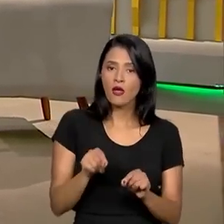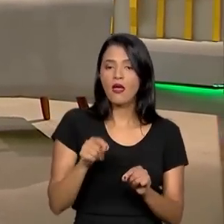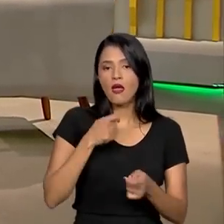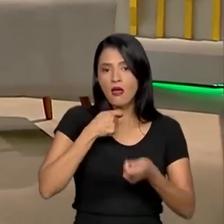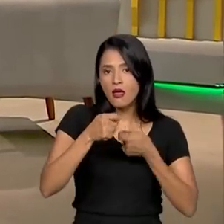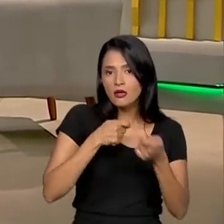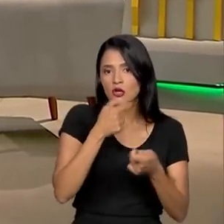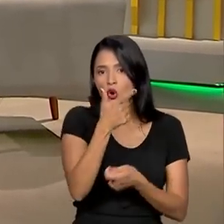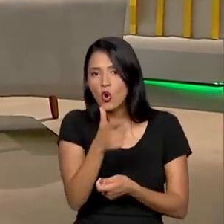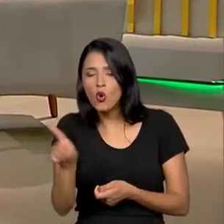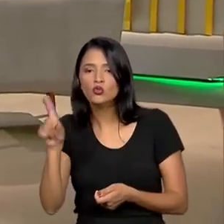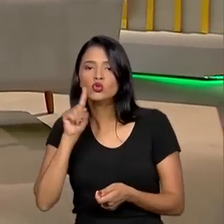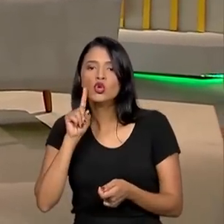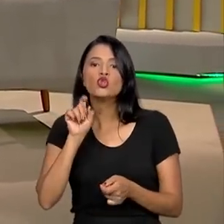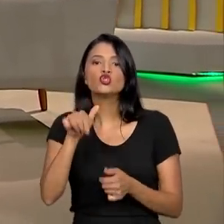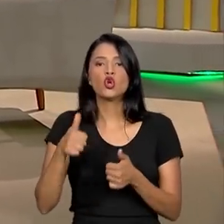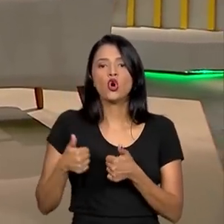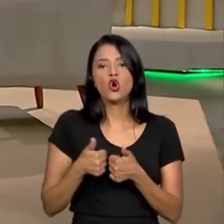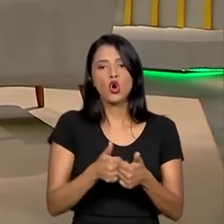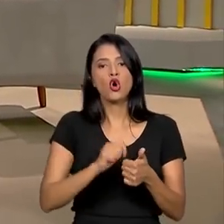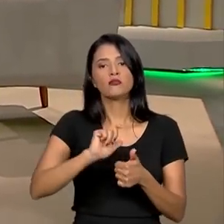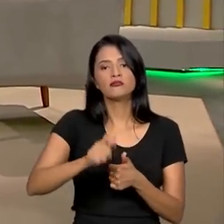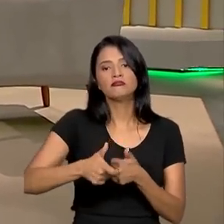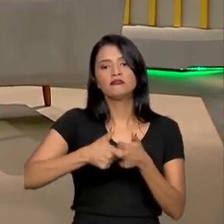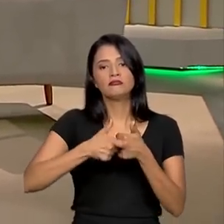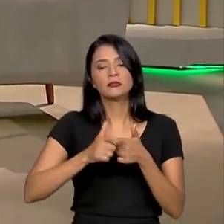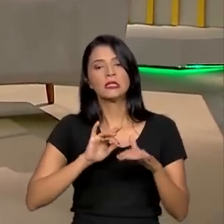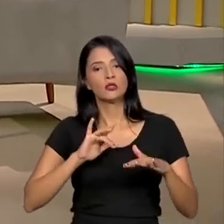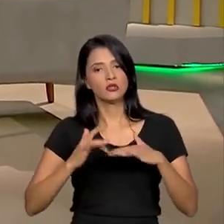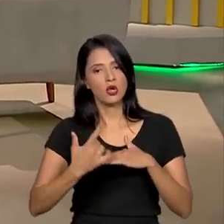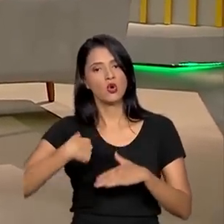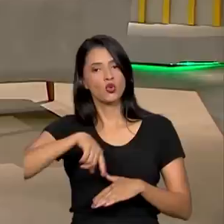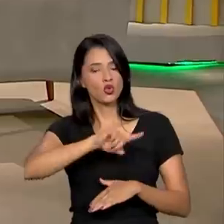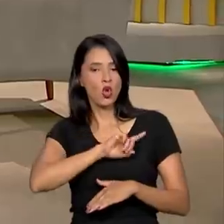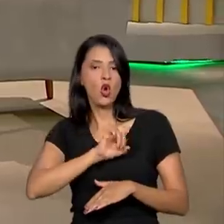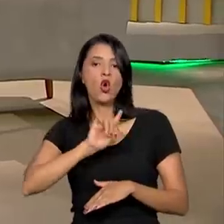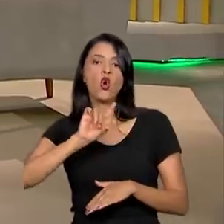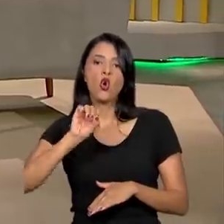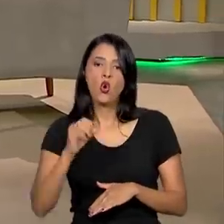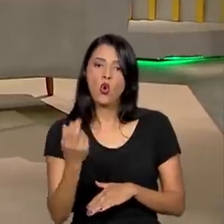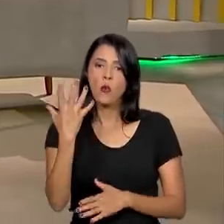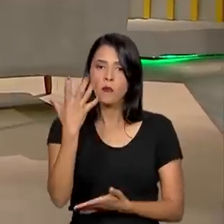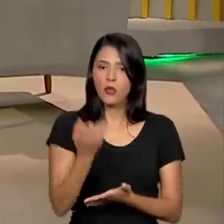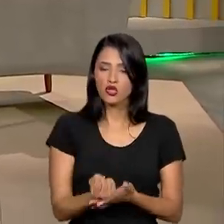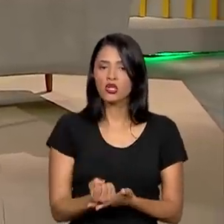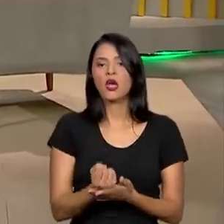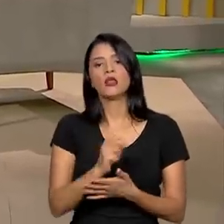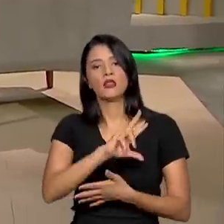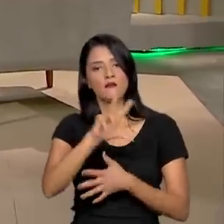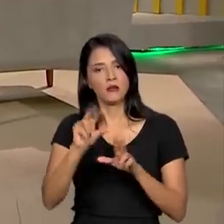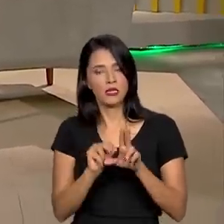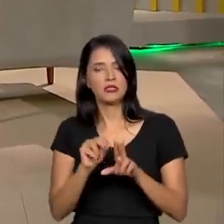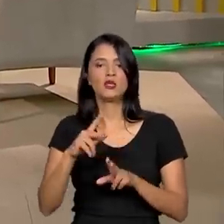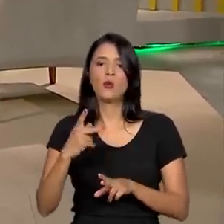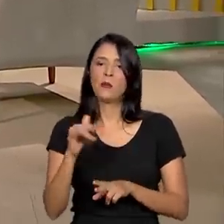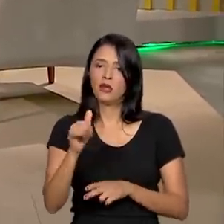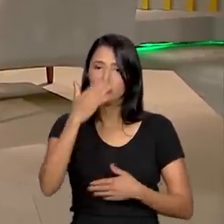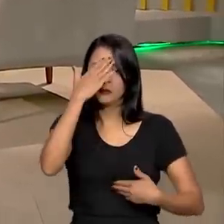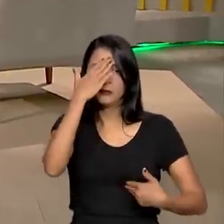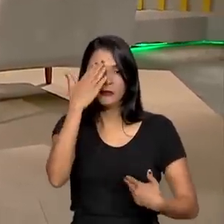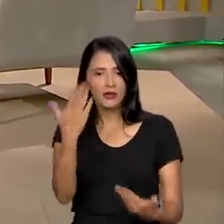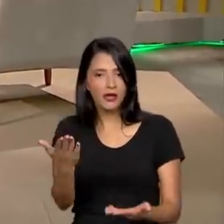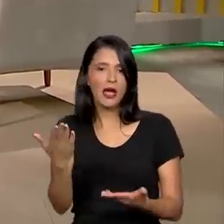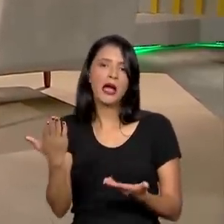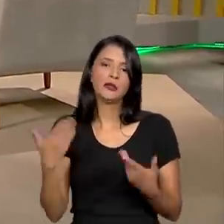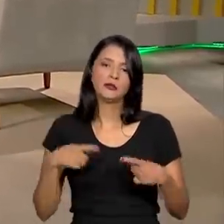outras entrevistas, é só seguir as nossas redes sociais ou baixar o TV Brasil Play. Obrigado pela